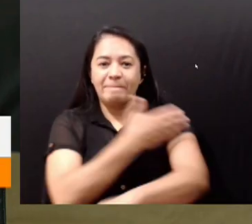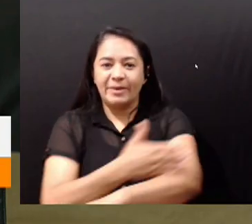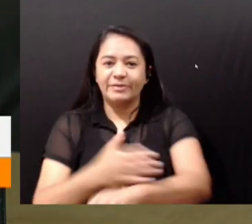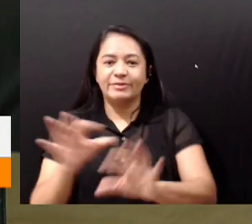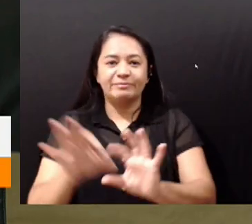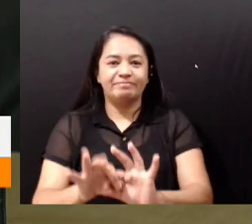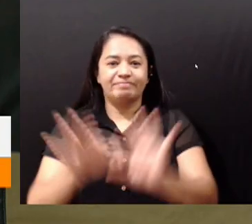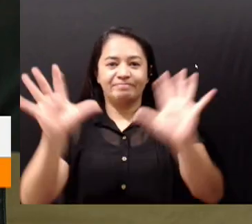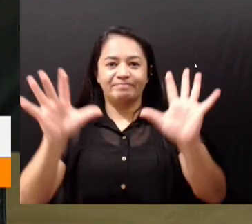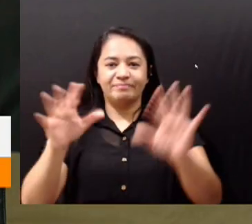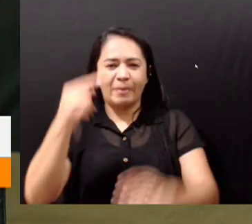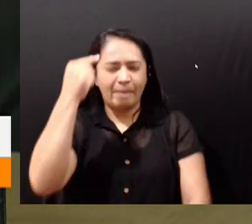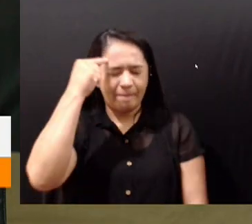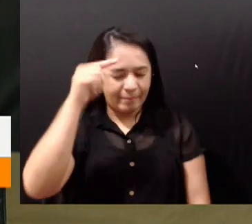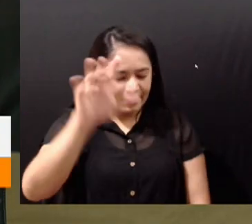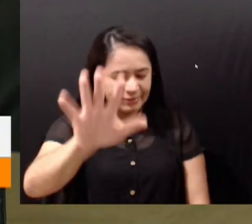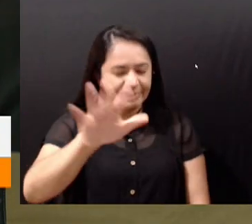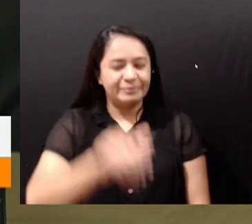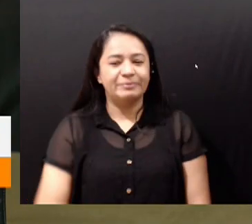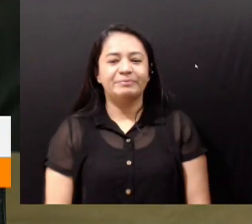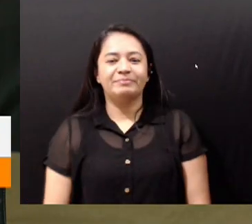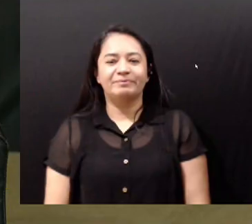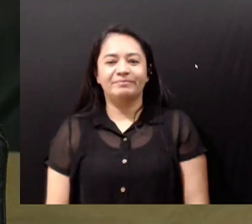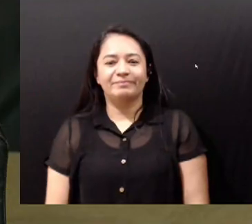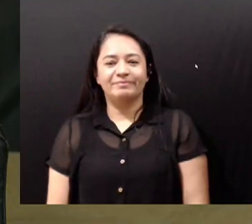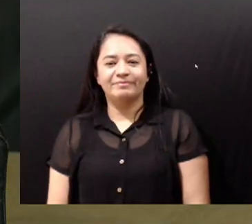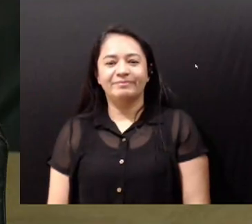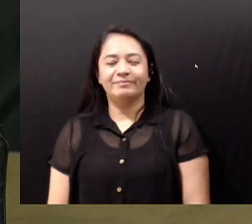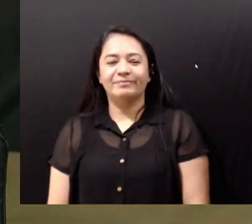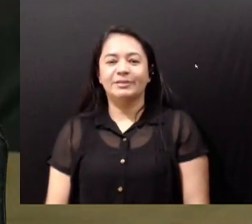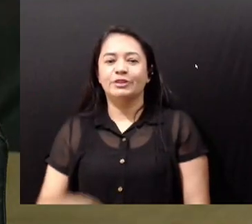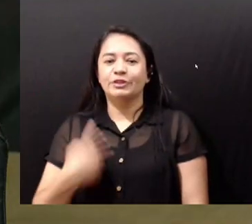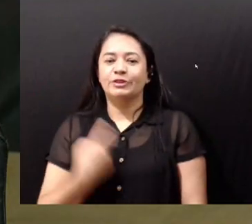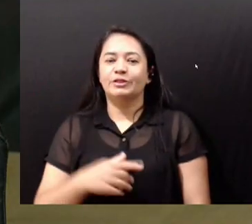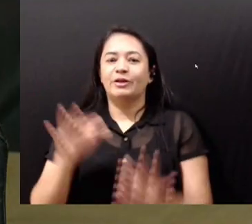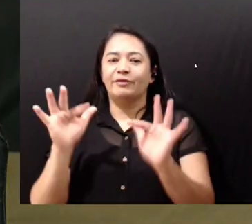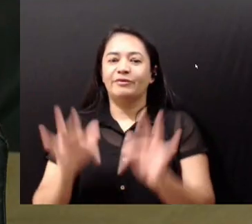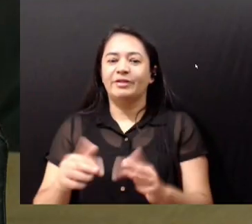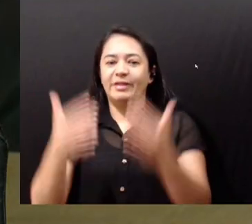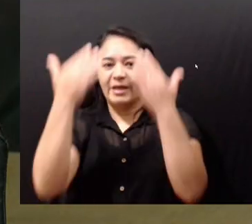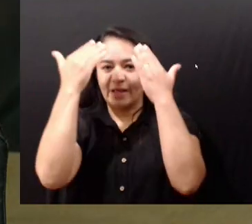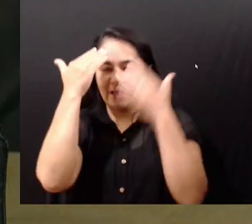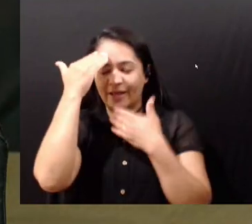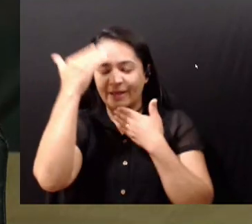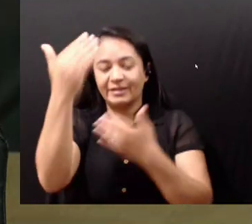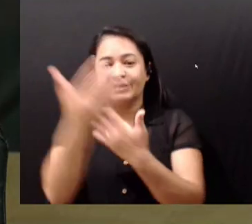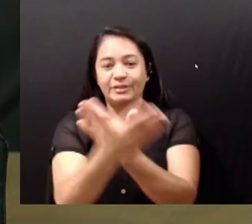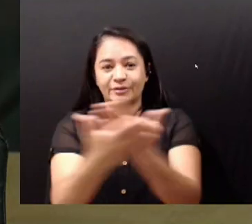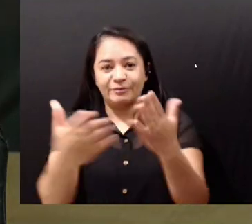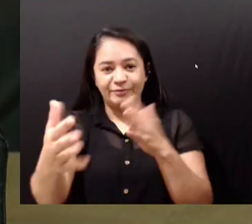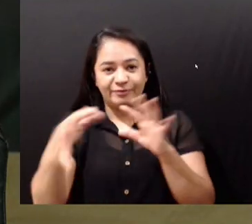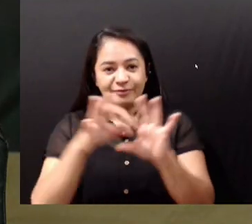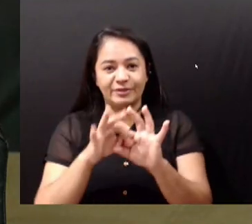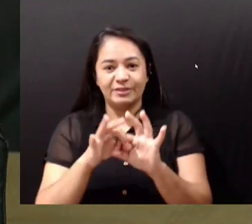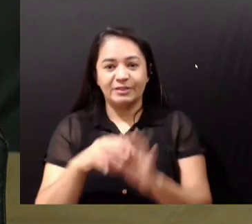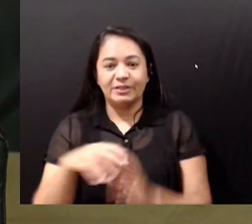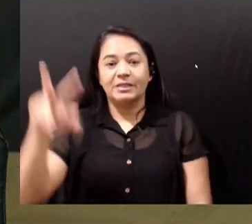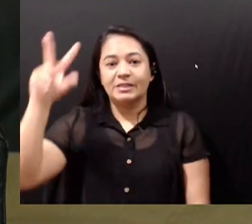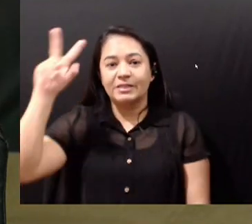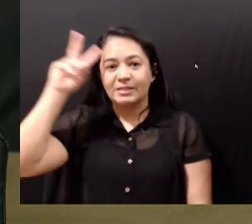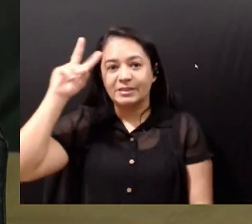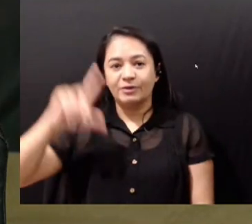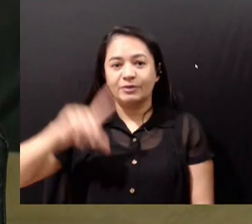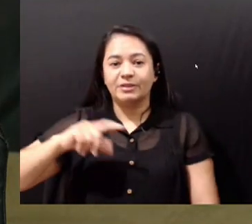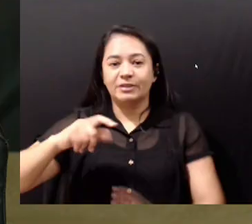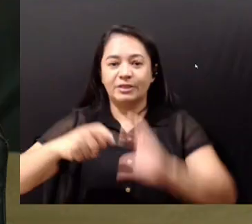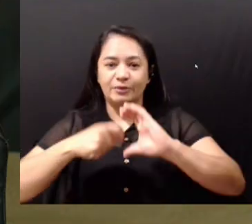Pense nisso, tá bom? A gente vai encerrando por aqui, agradecendo a sua audiência, a sua companhia. Lembrando que segunda-feira nós temos Estúdio Câmara de volta a partir das 8